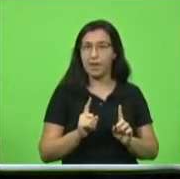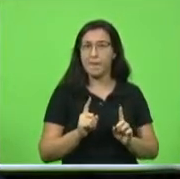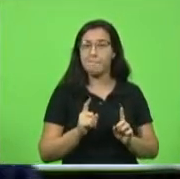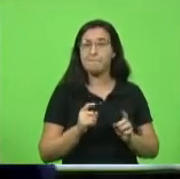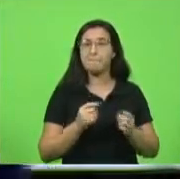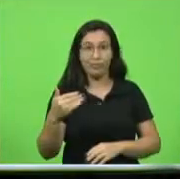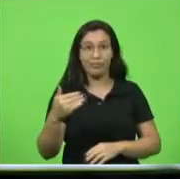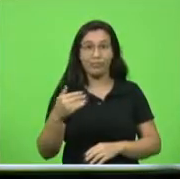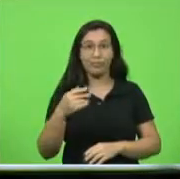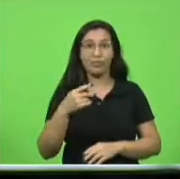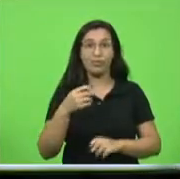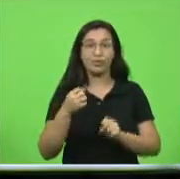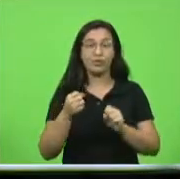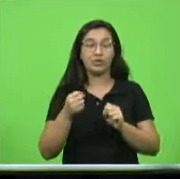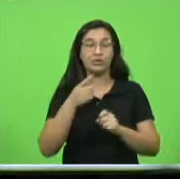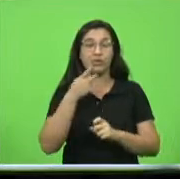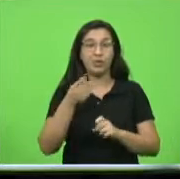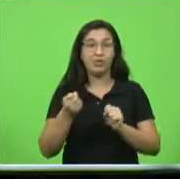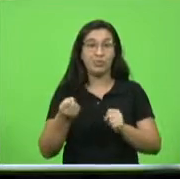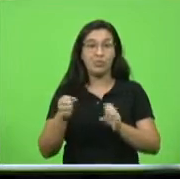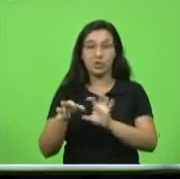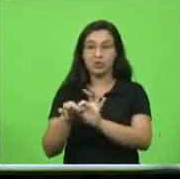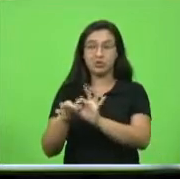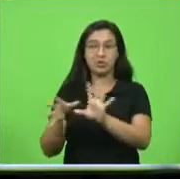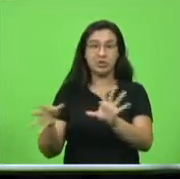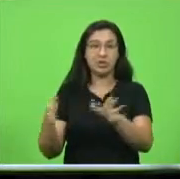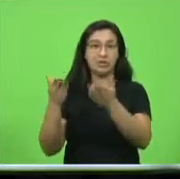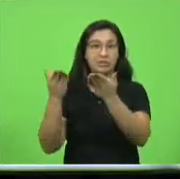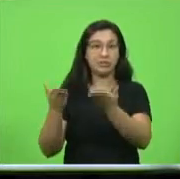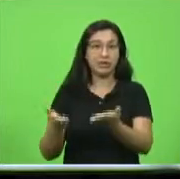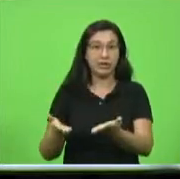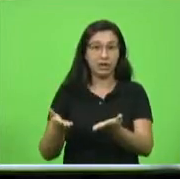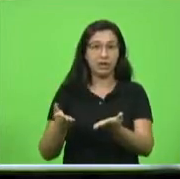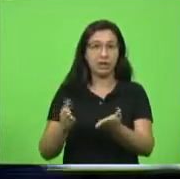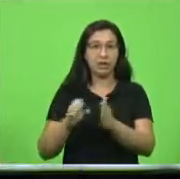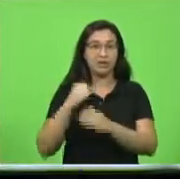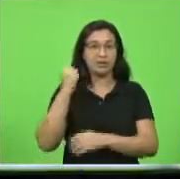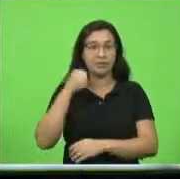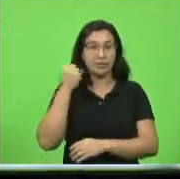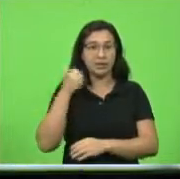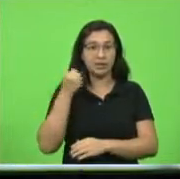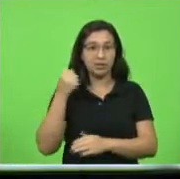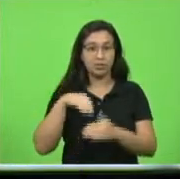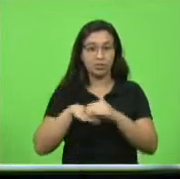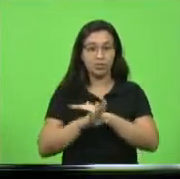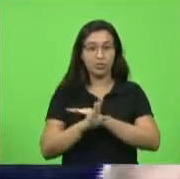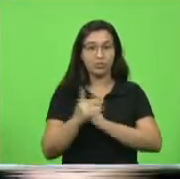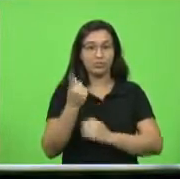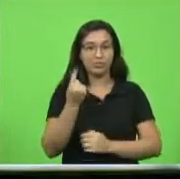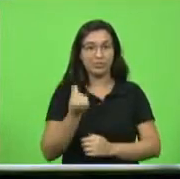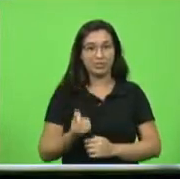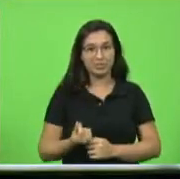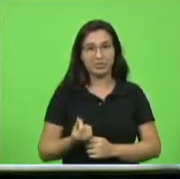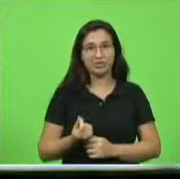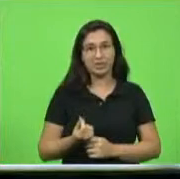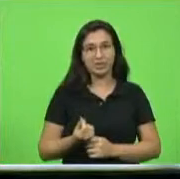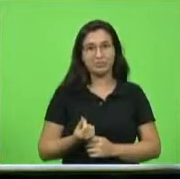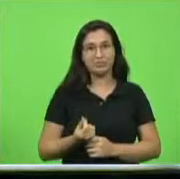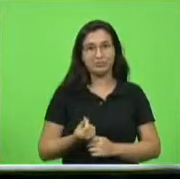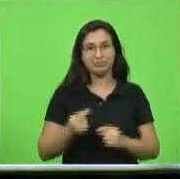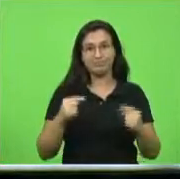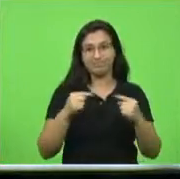parlamentar é aquilo que a cueca quando a PF bateu na porta da casa dele. O mesmo tribunal.